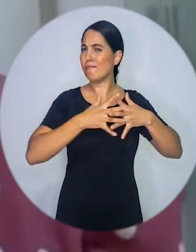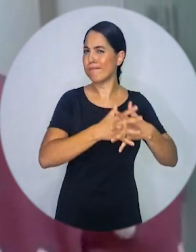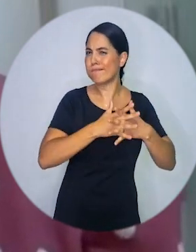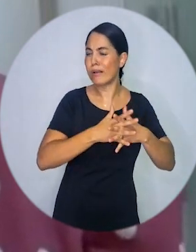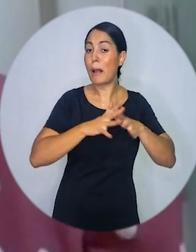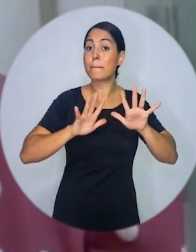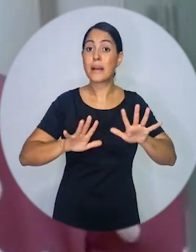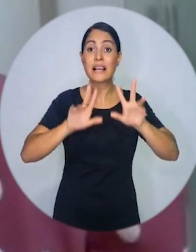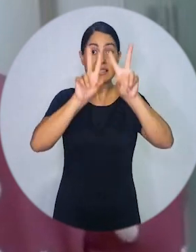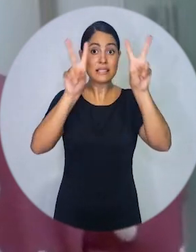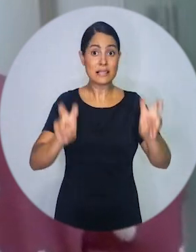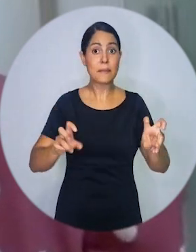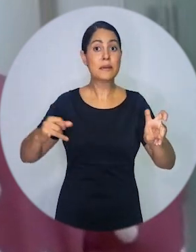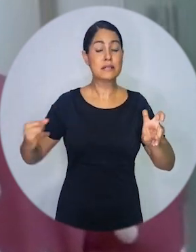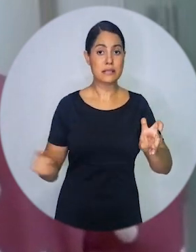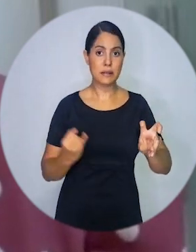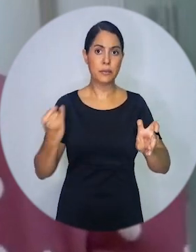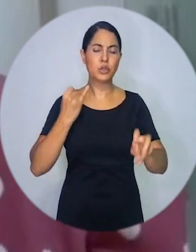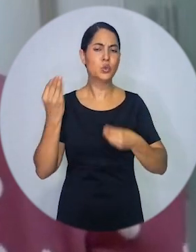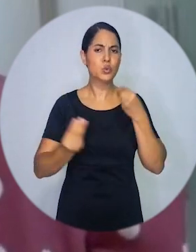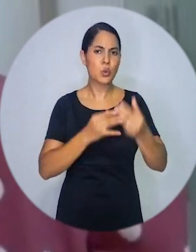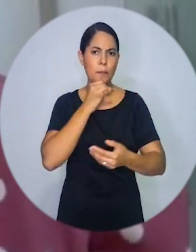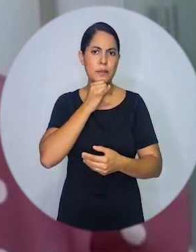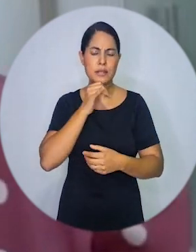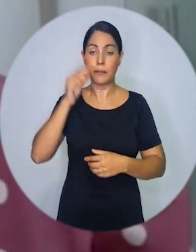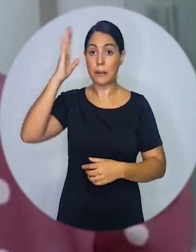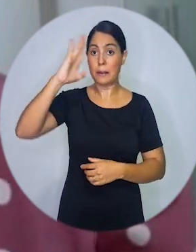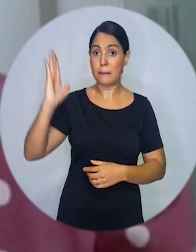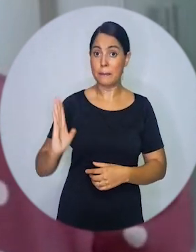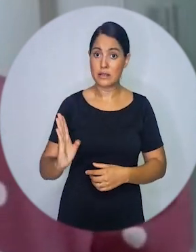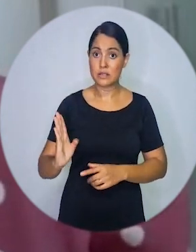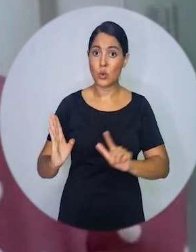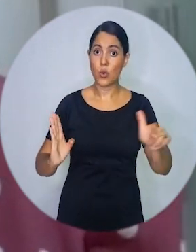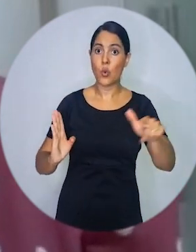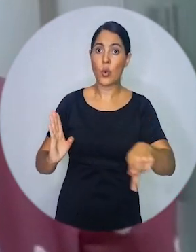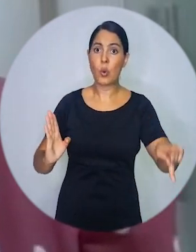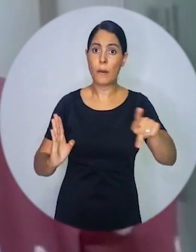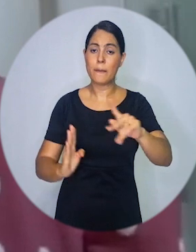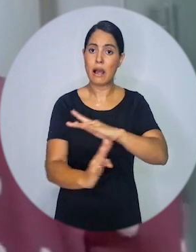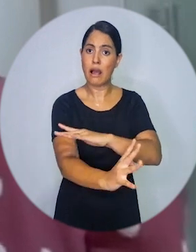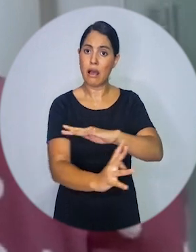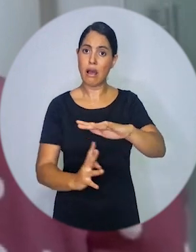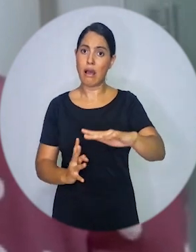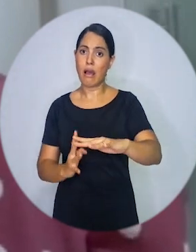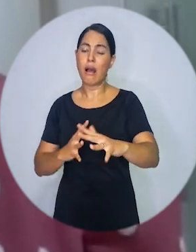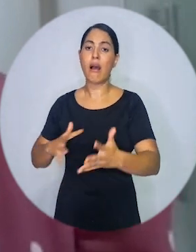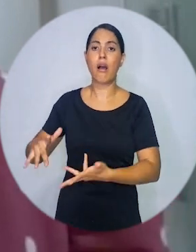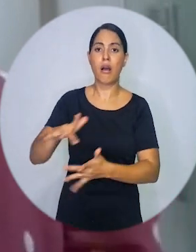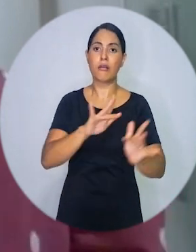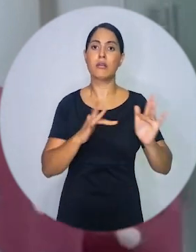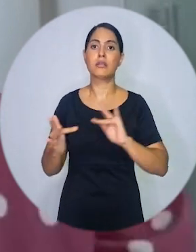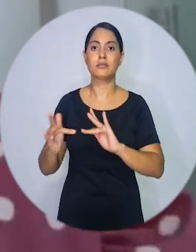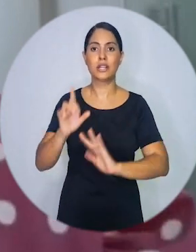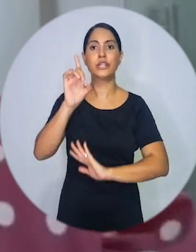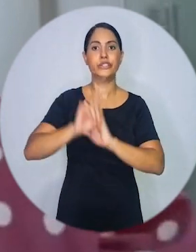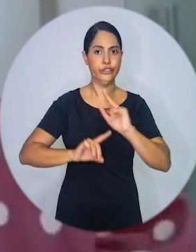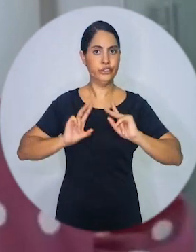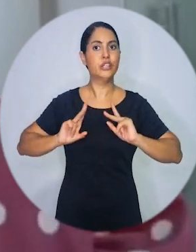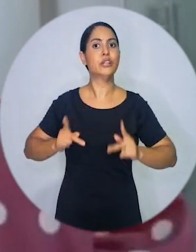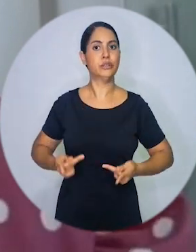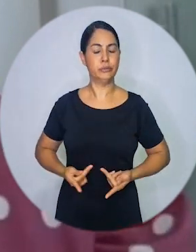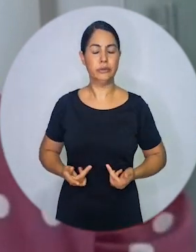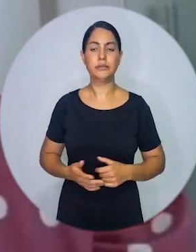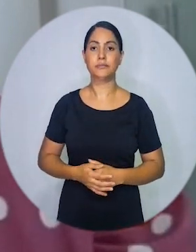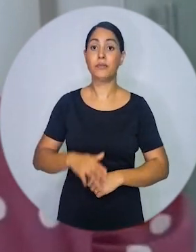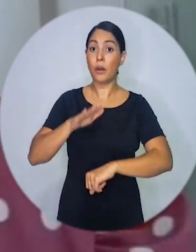abordar temas complexos e relevantes, como as relações internacionais do Brasil, as migrações e os direitos